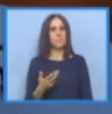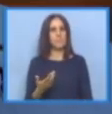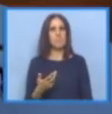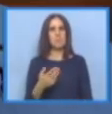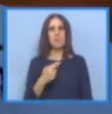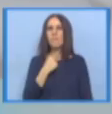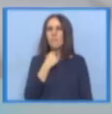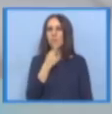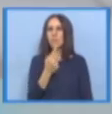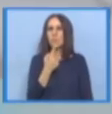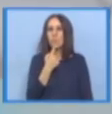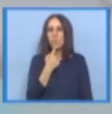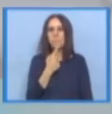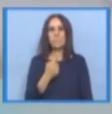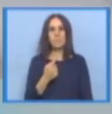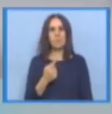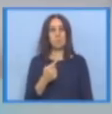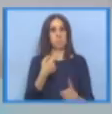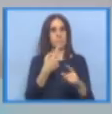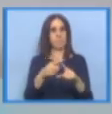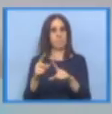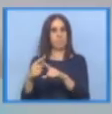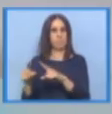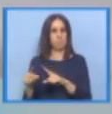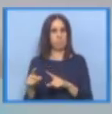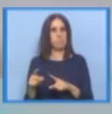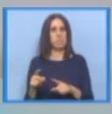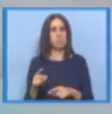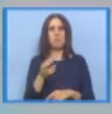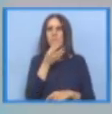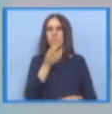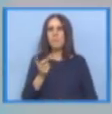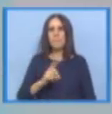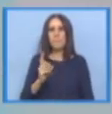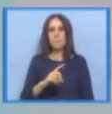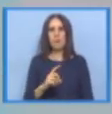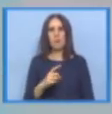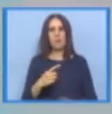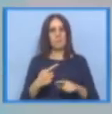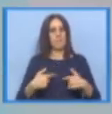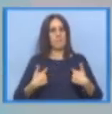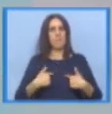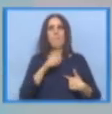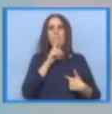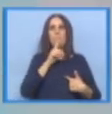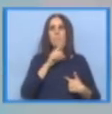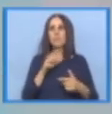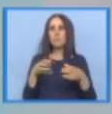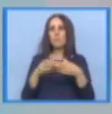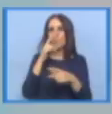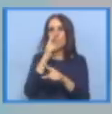de vozes díspares e a falar tantas vezes no interesse próprio e não no interesse